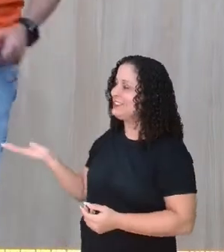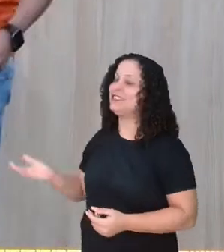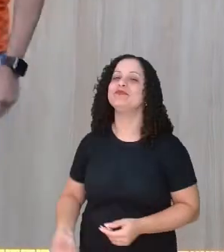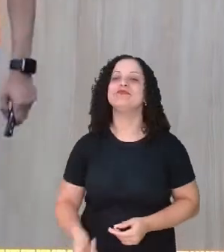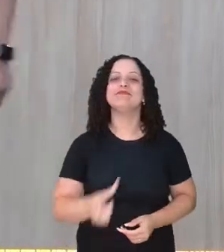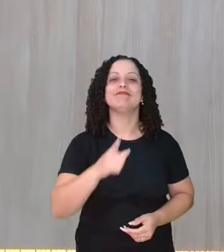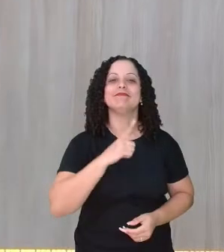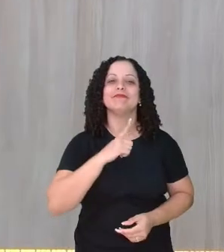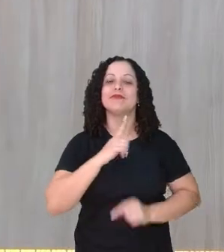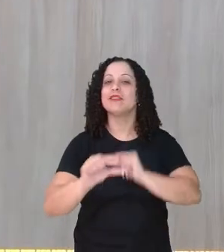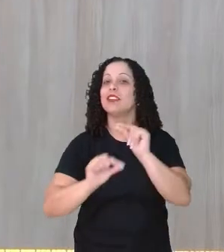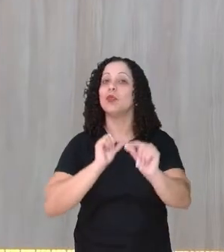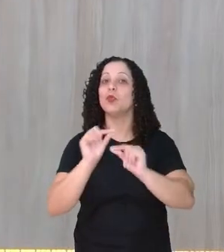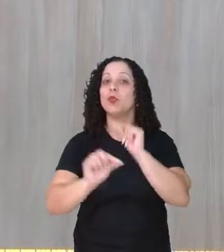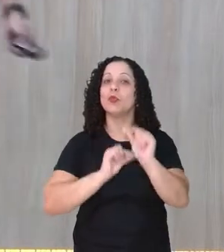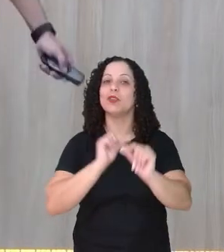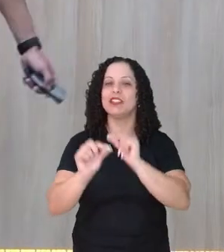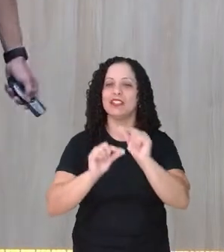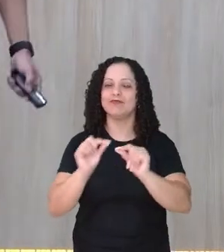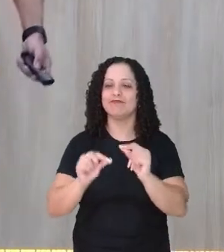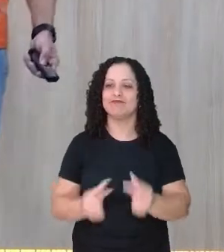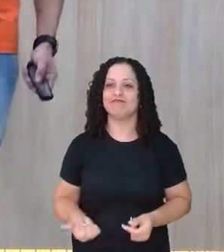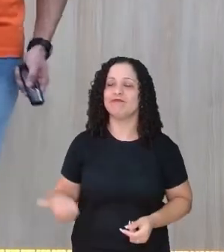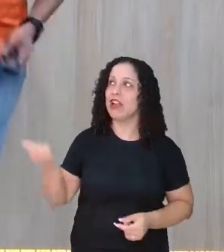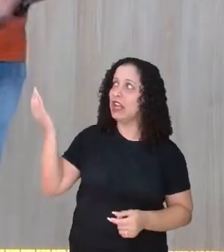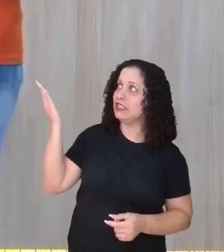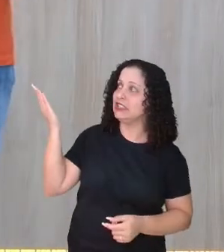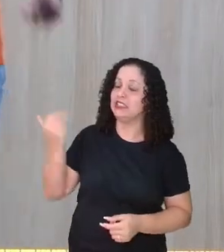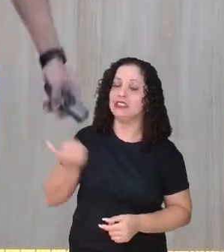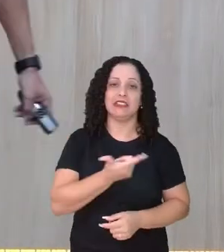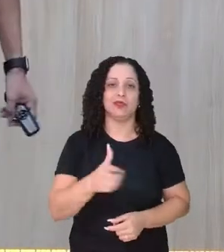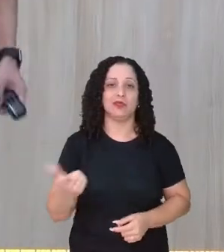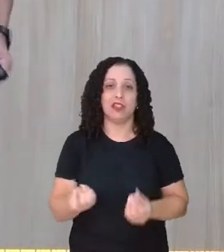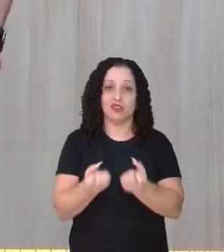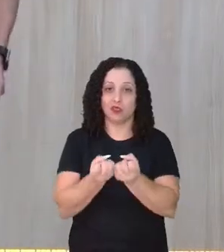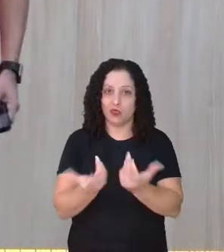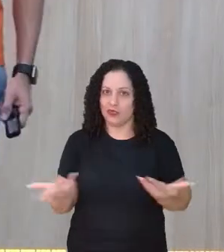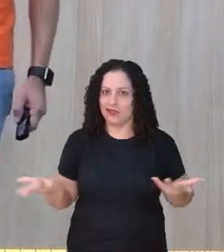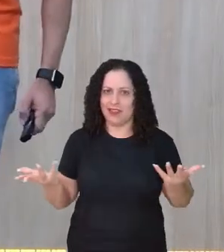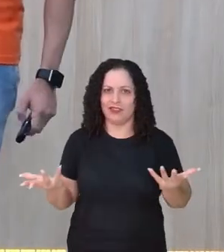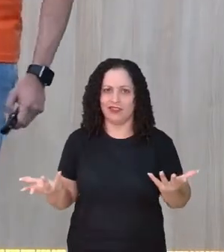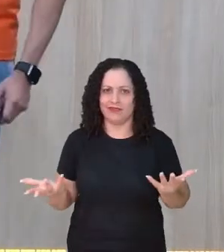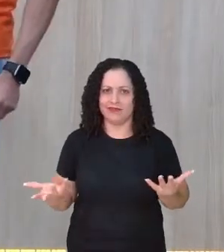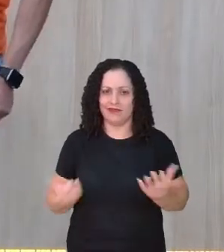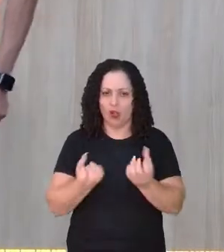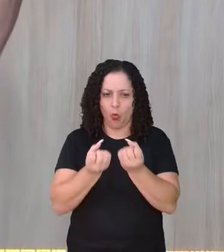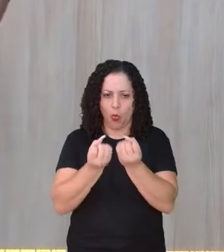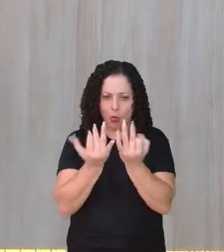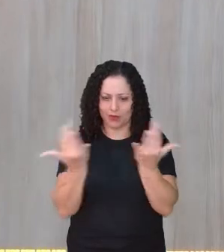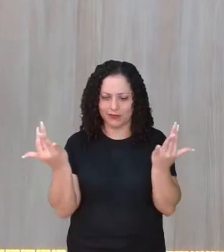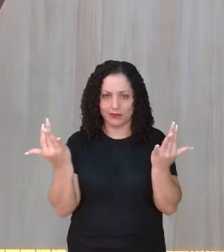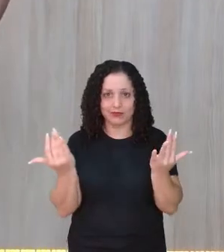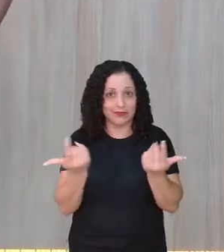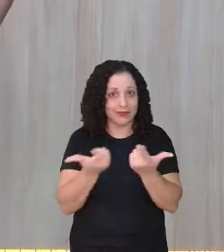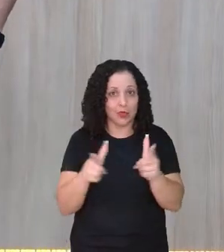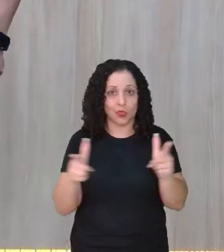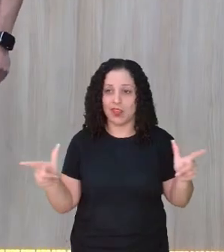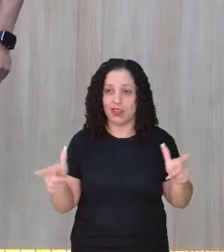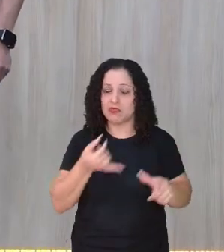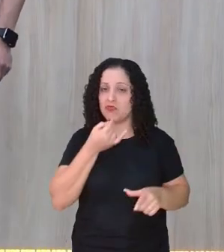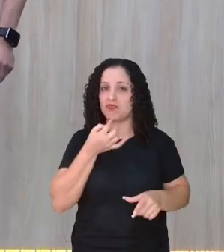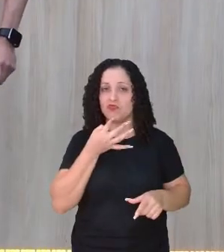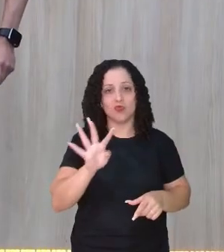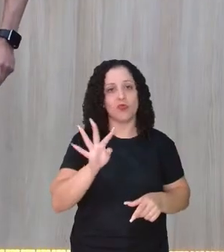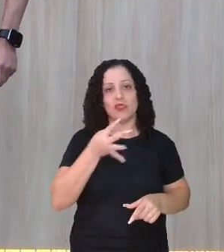agora que a gente tem uma expressão em que não aparece os valores. A gente tem aí termos